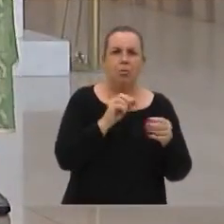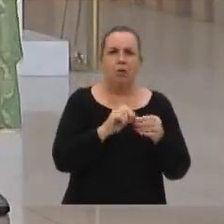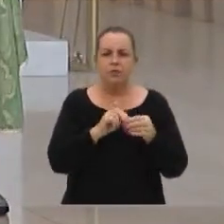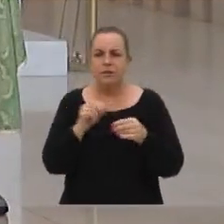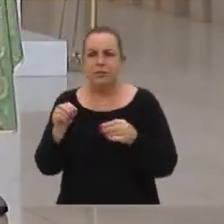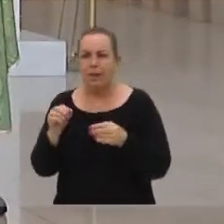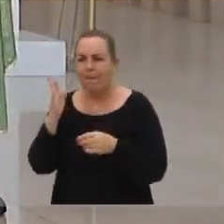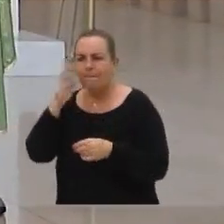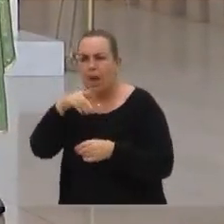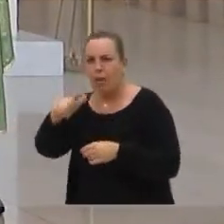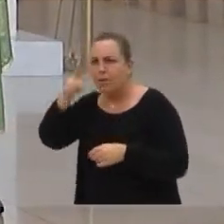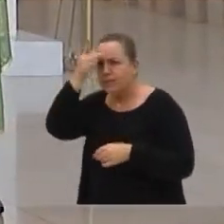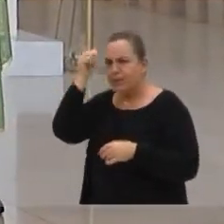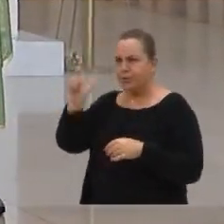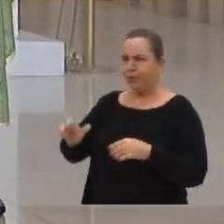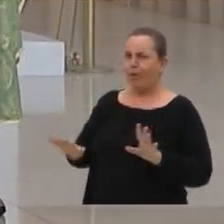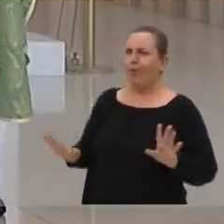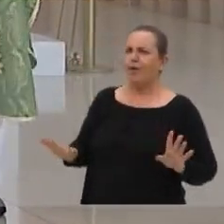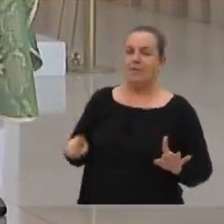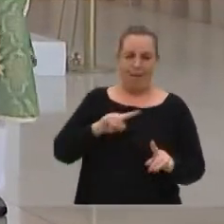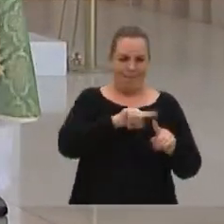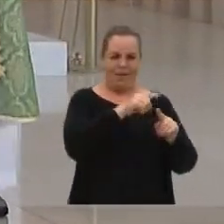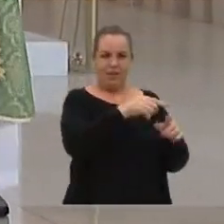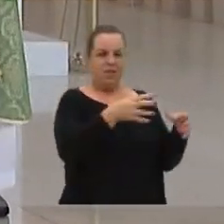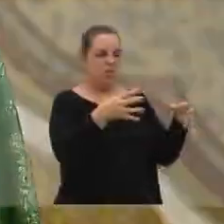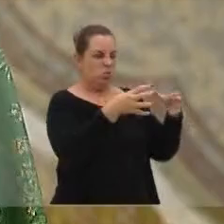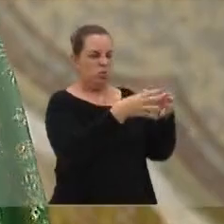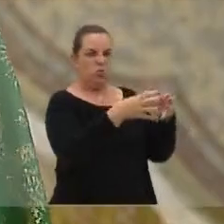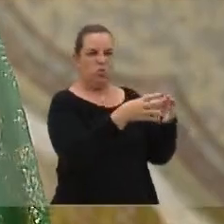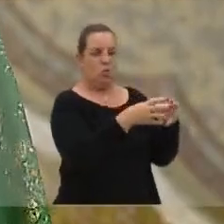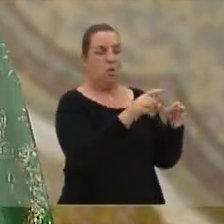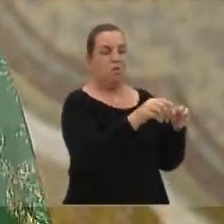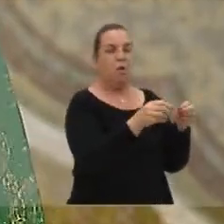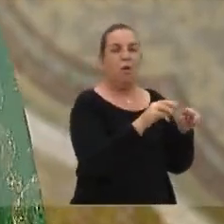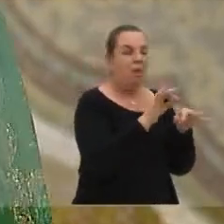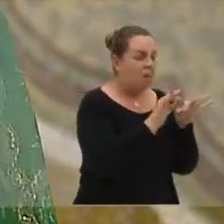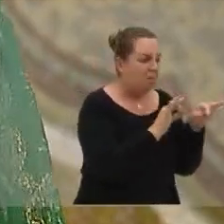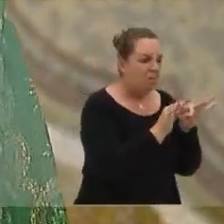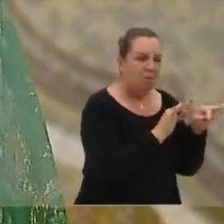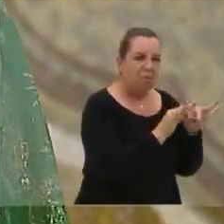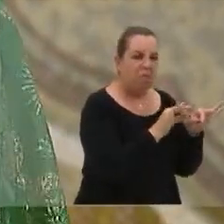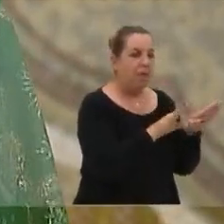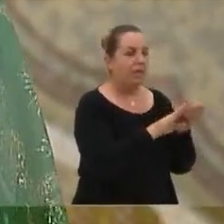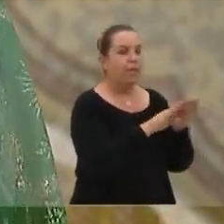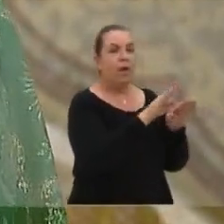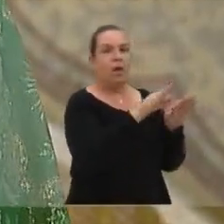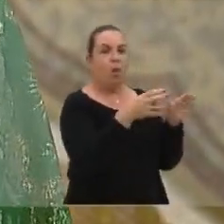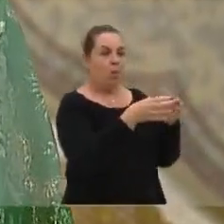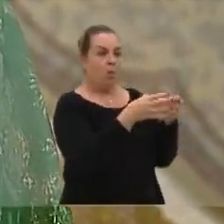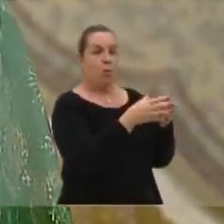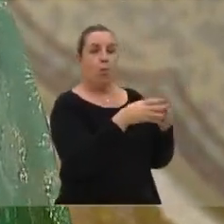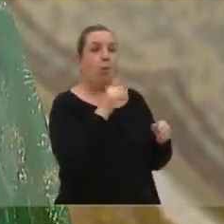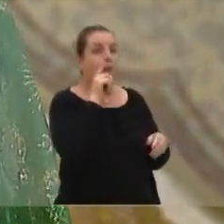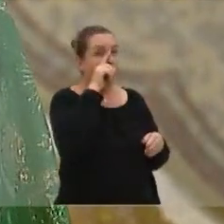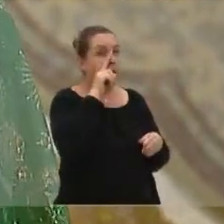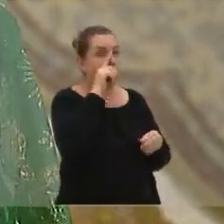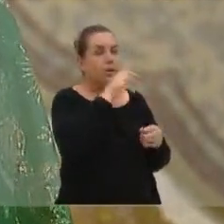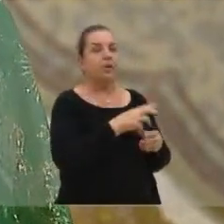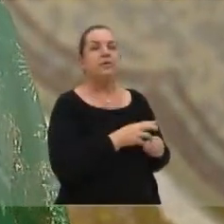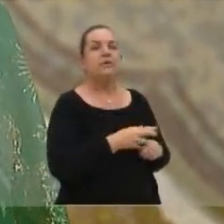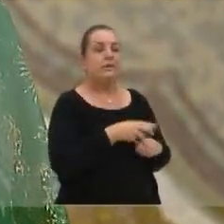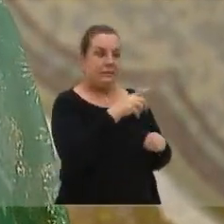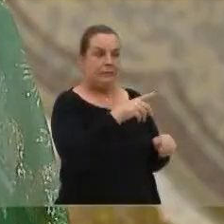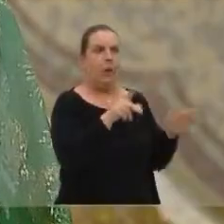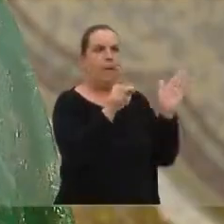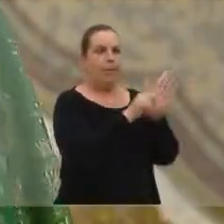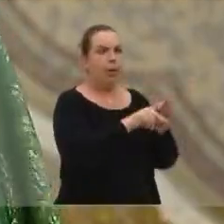os outros. E eles se juntaram a um outro grupo também perigoso, os partidários de